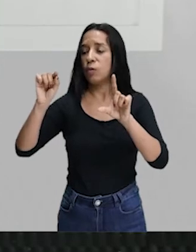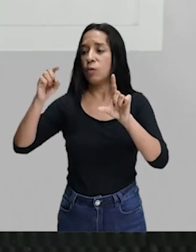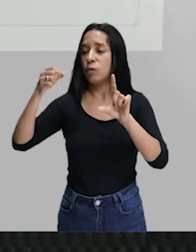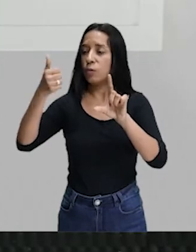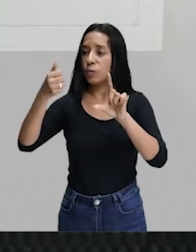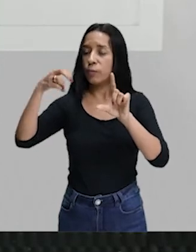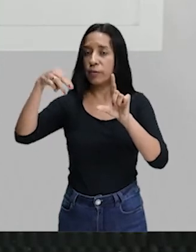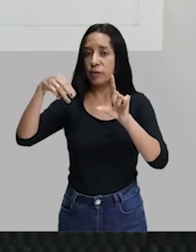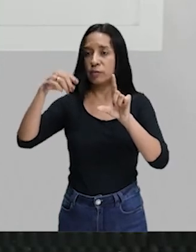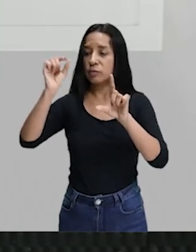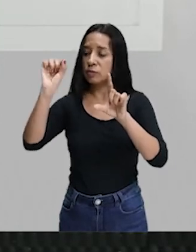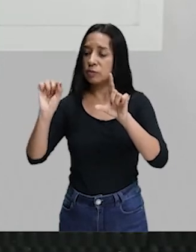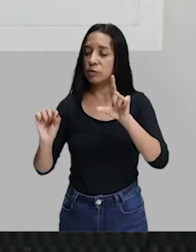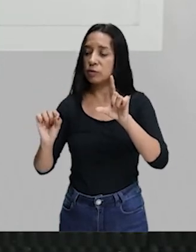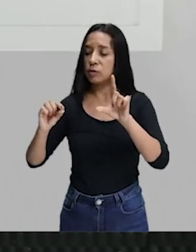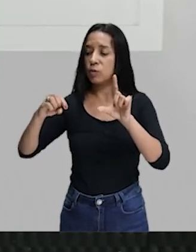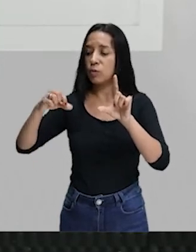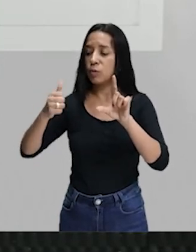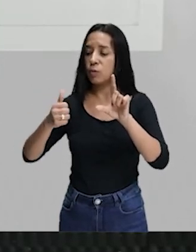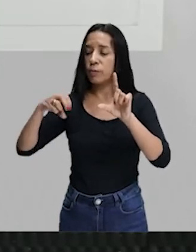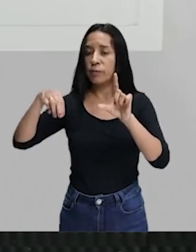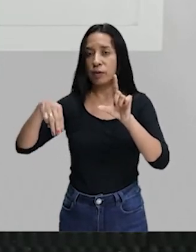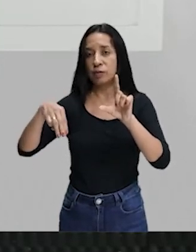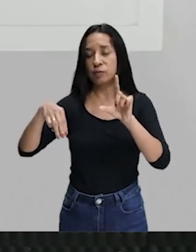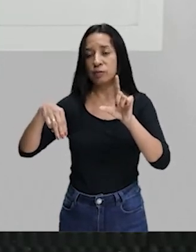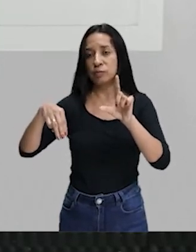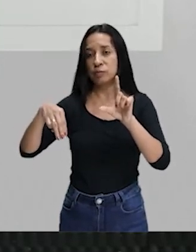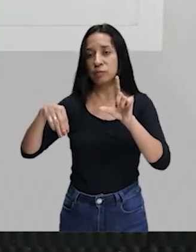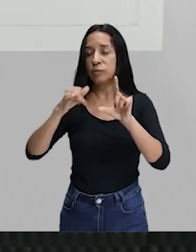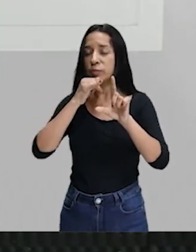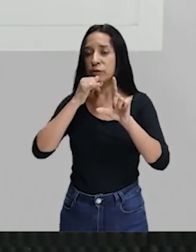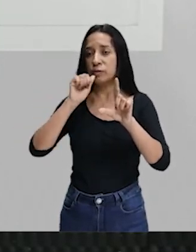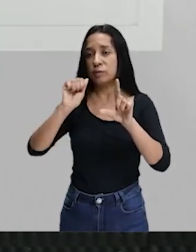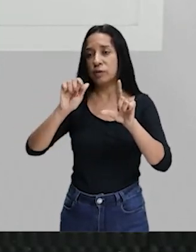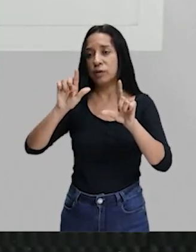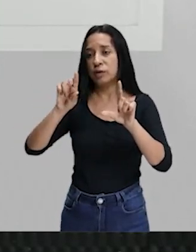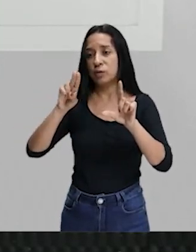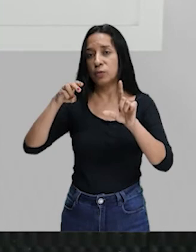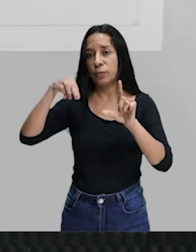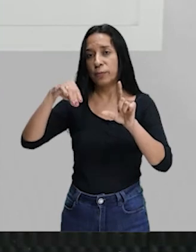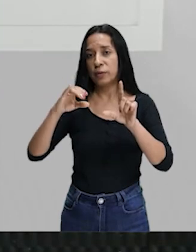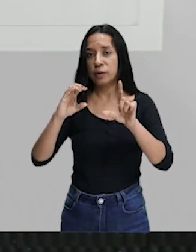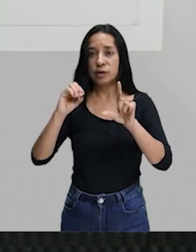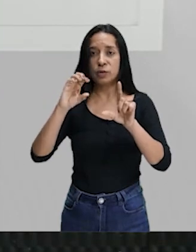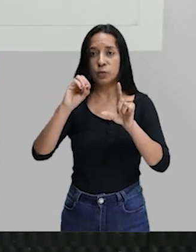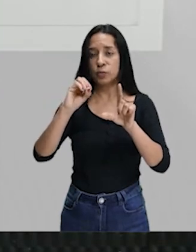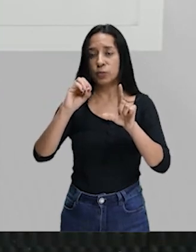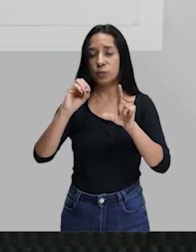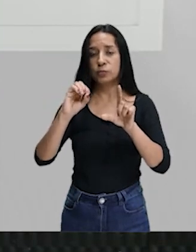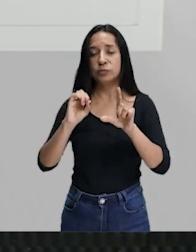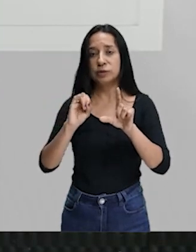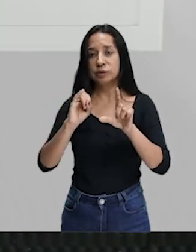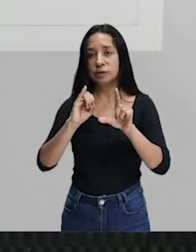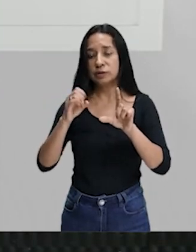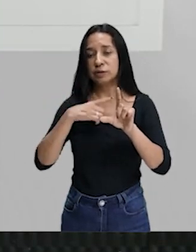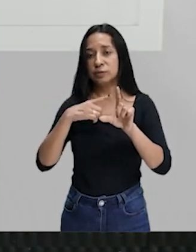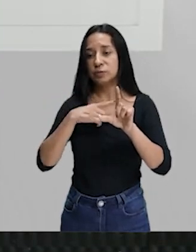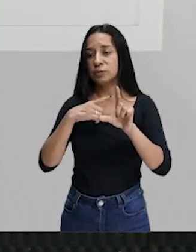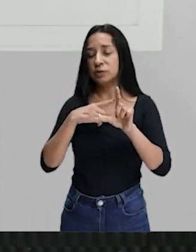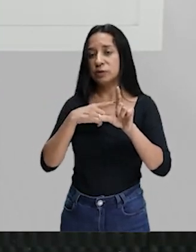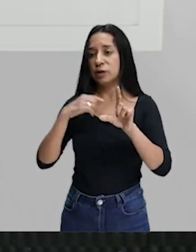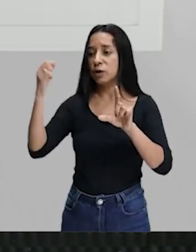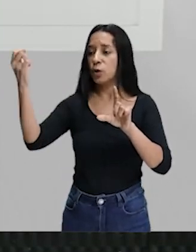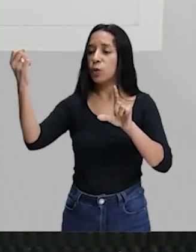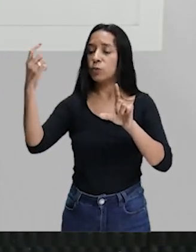Vamos supor que sejam os dois de alumínio, por exemplo. Então, se eles estiverem aí, né, sobre